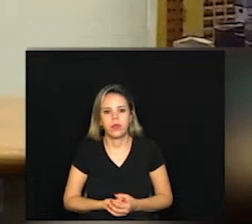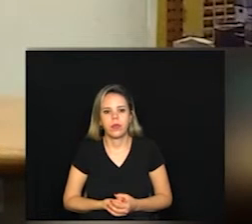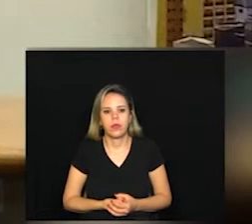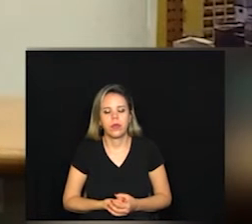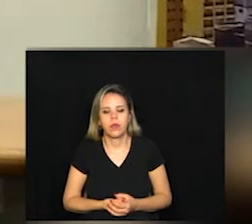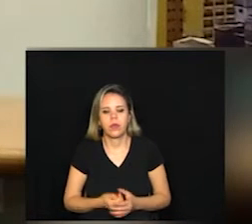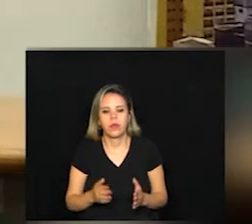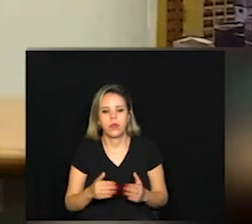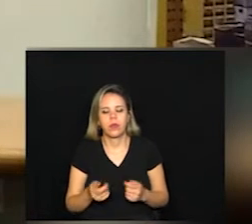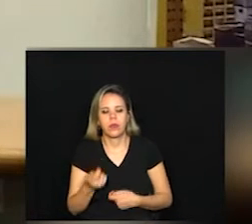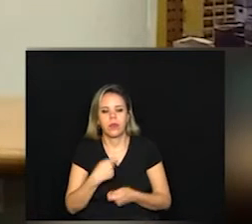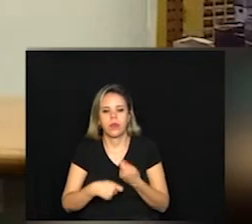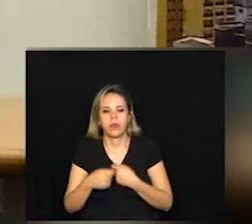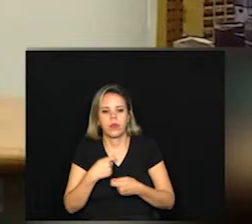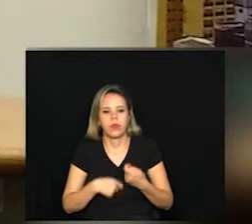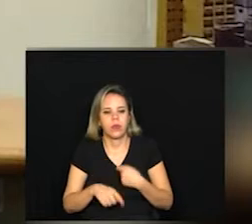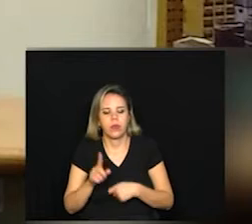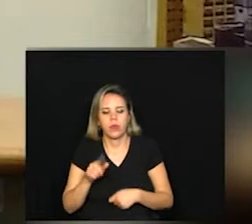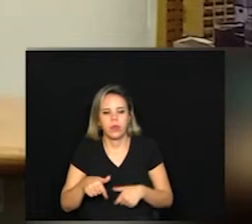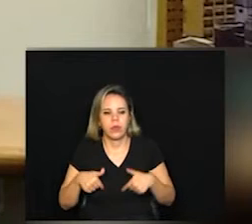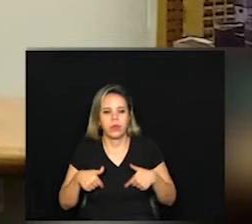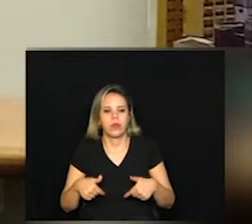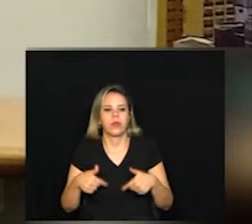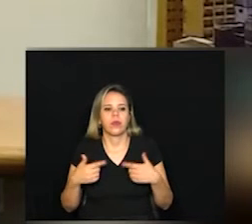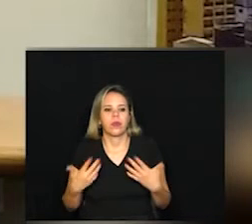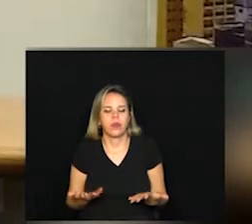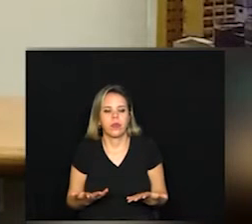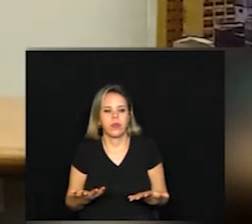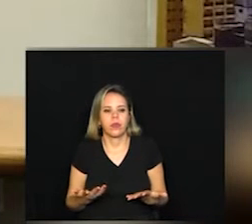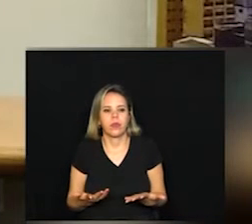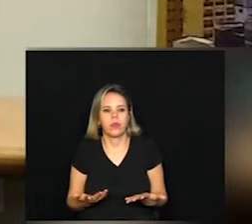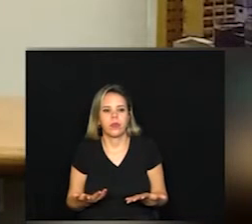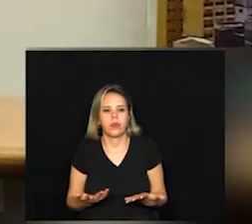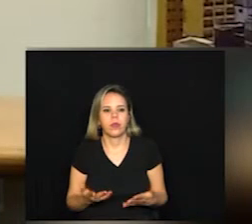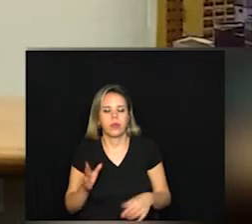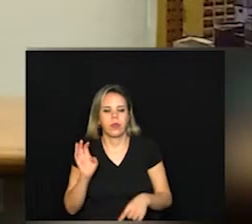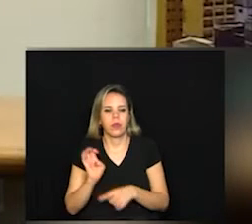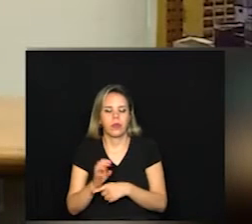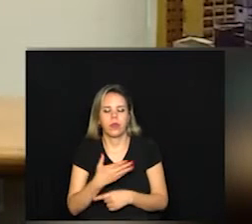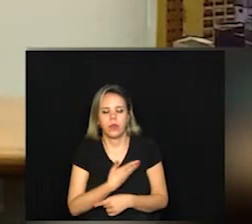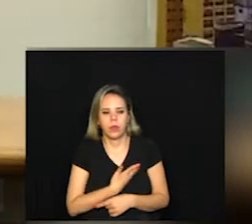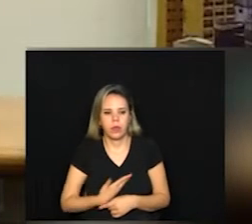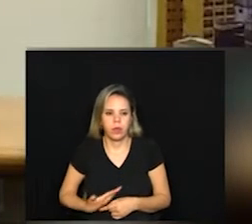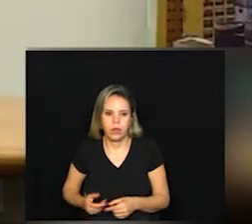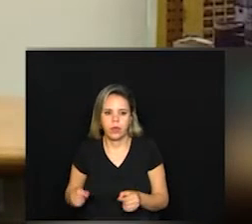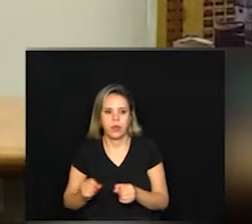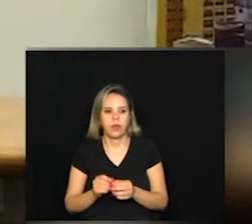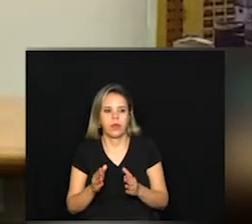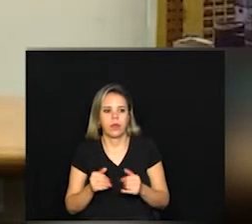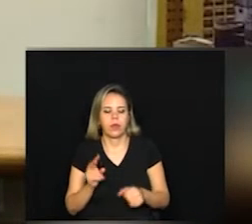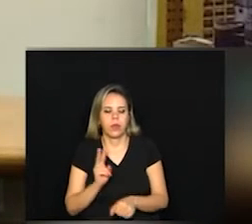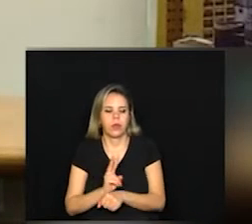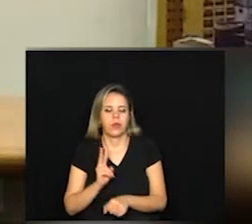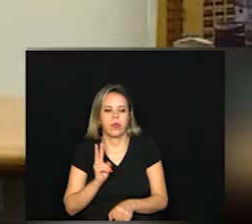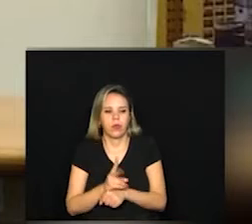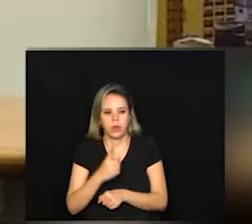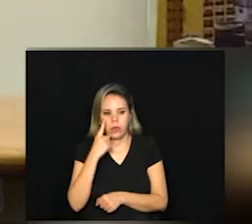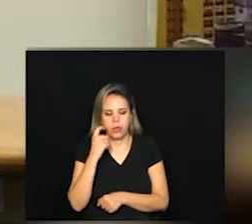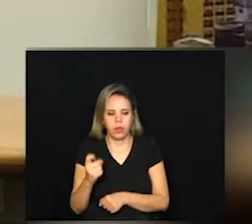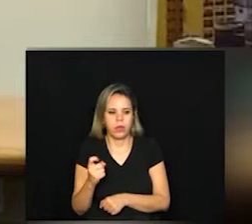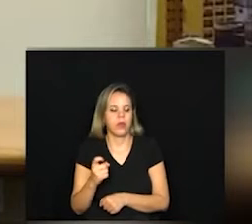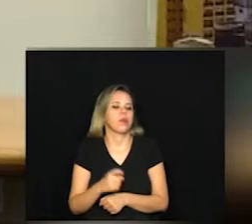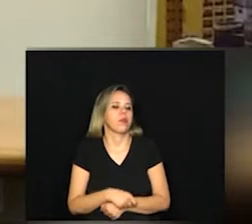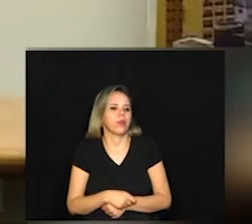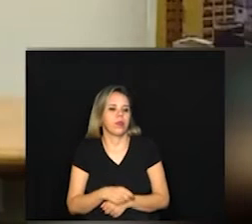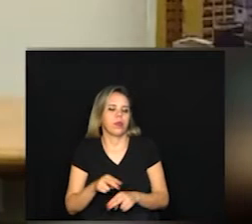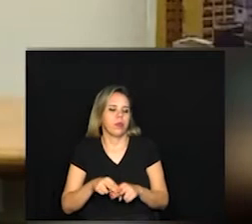Essa requisição administrativa, ela é um ato de violência do Estado, né? Porque o Estado deve zelar pelo interesse coletivo